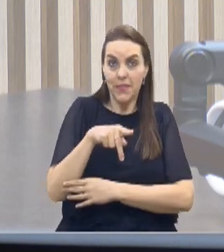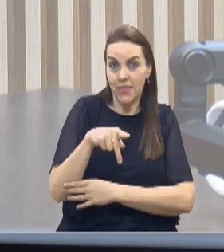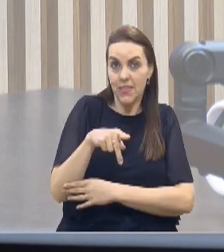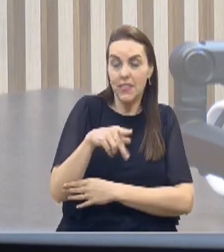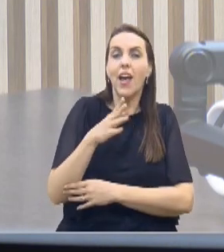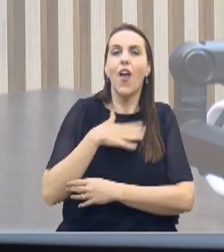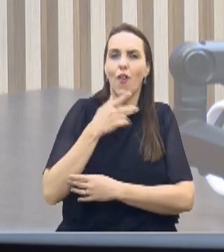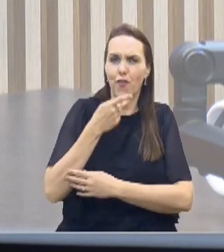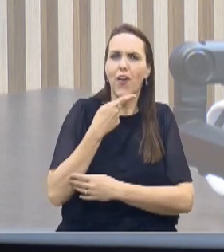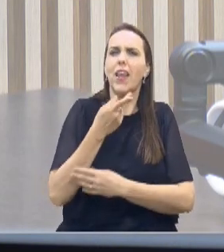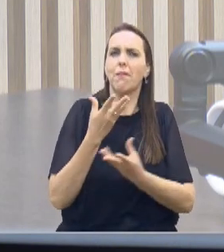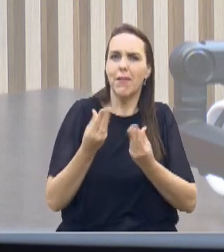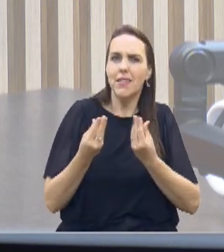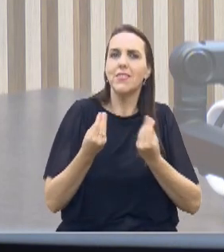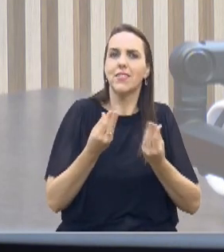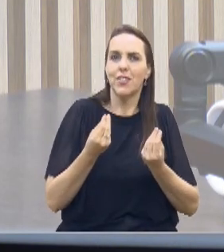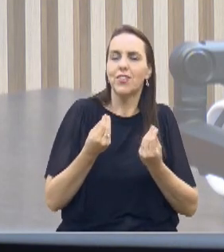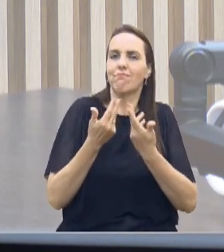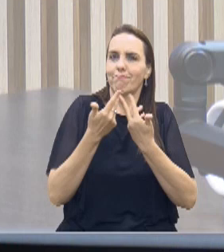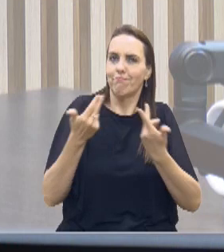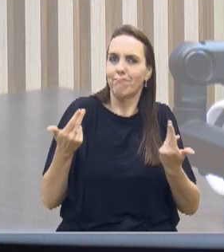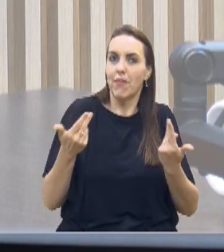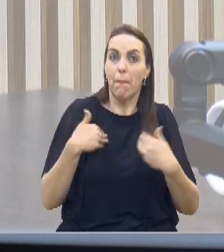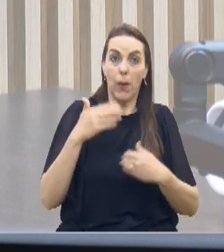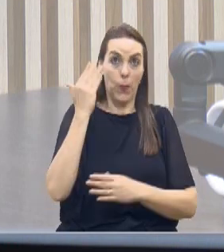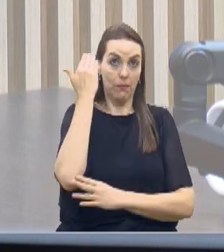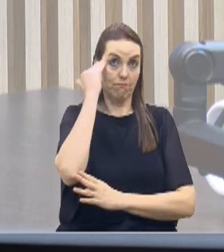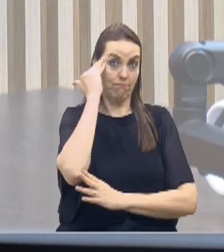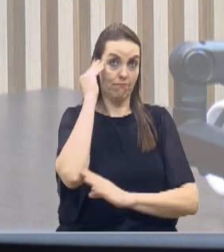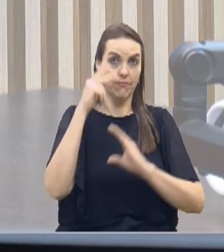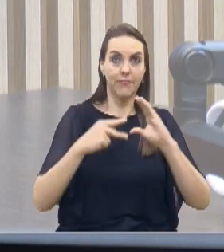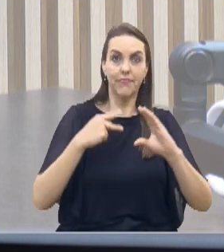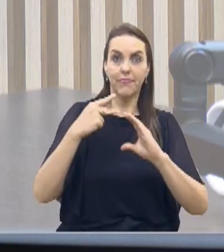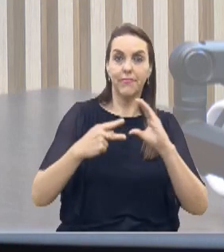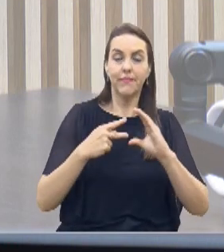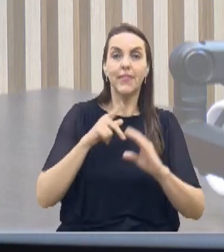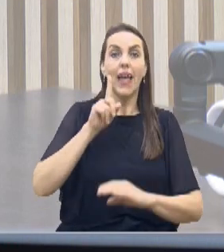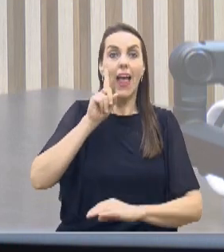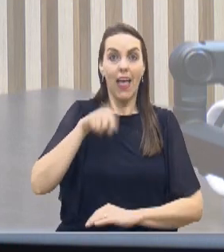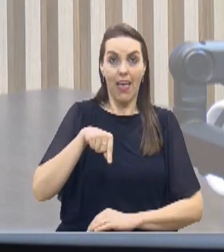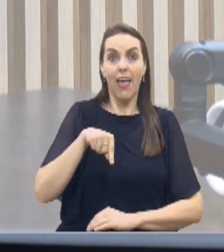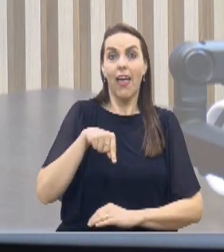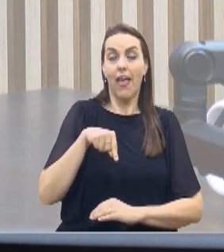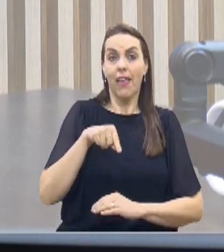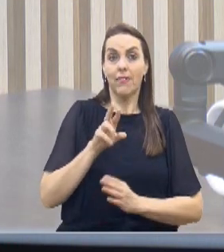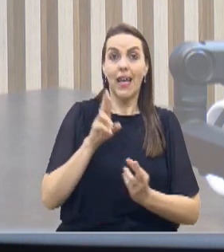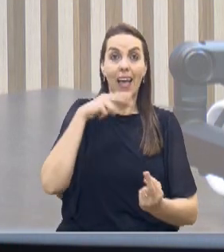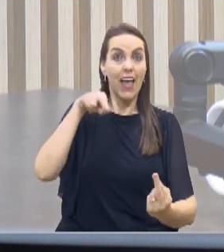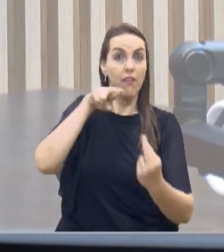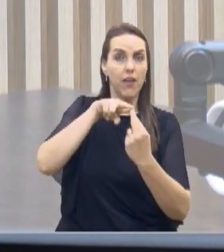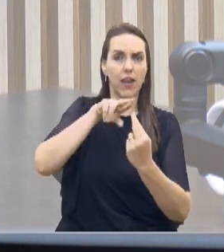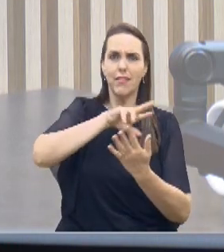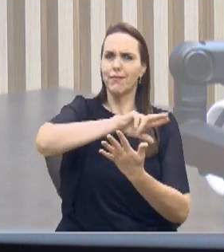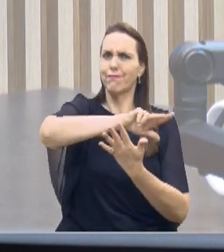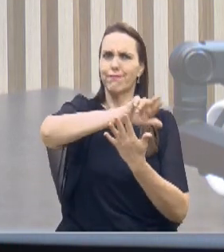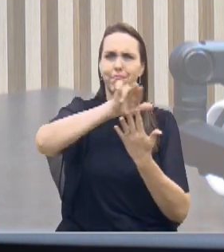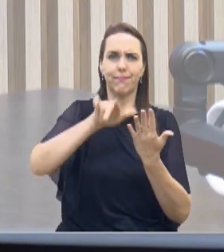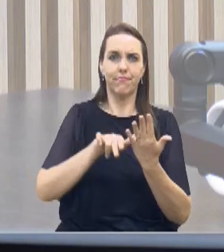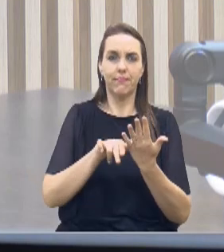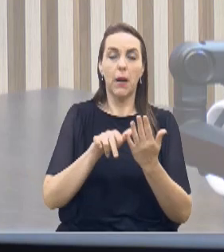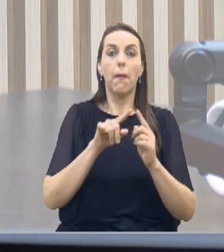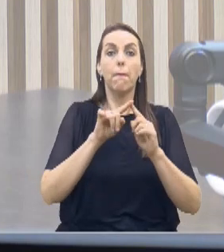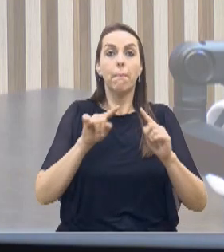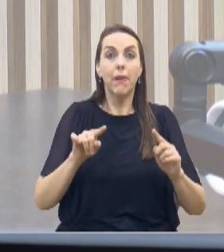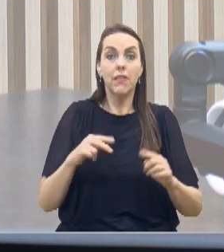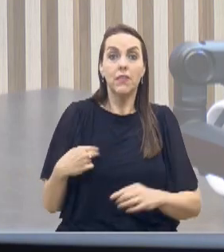sobre isso, sobre o meu entendimento de que a Câmara de Vereadores de Caxias do Sul, ela é uma referência em vários sentidos, mas que